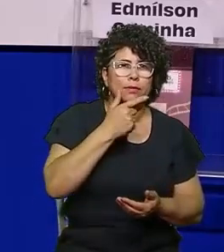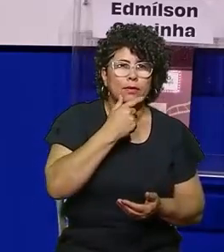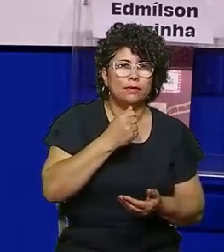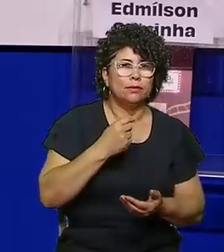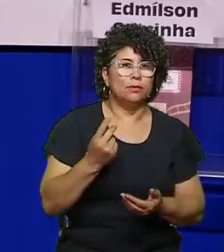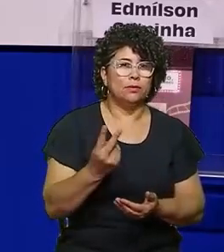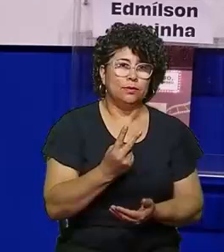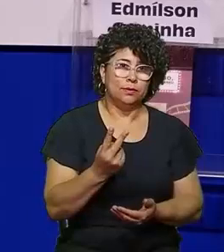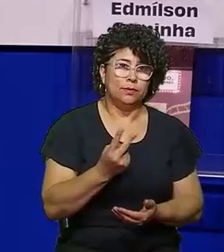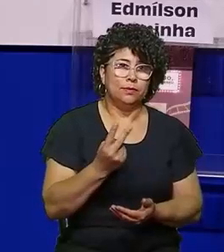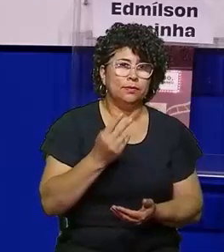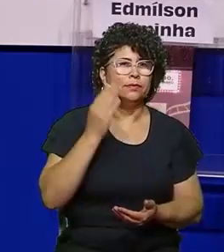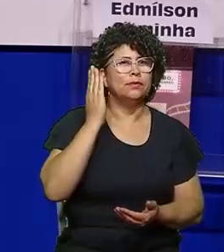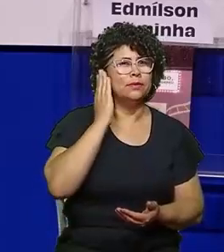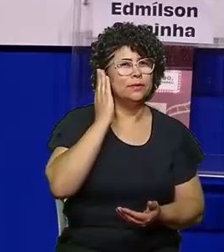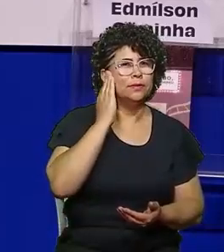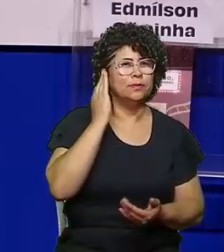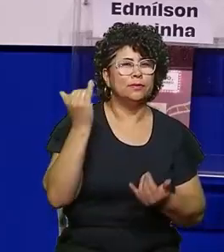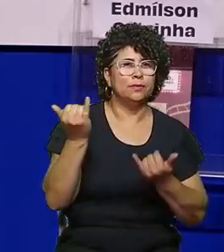esclarecessem que